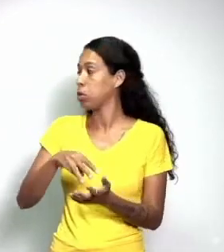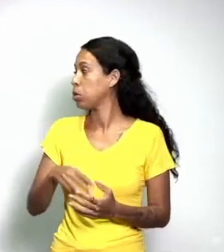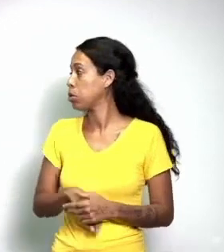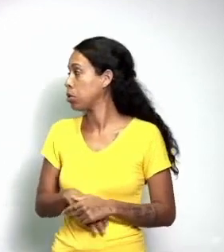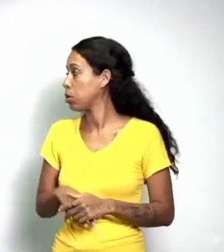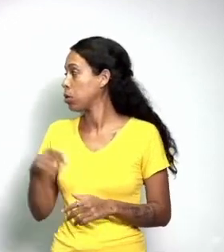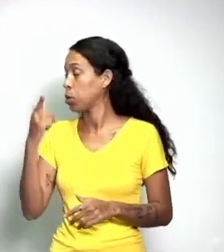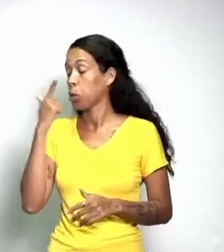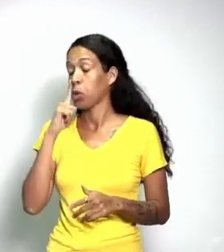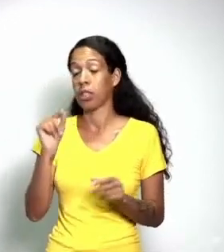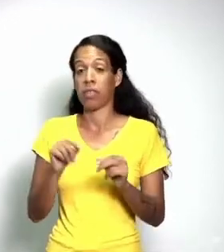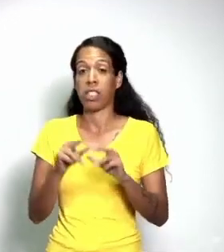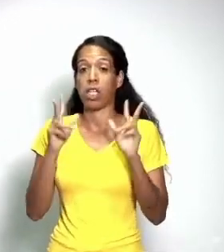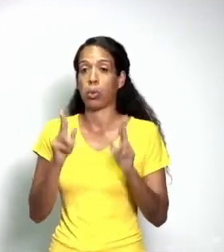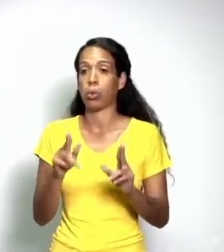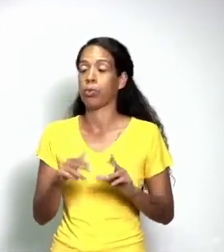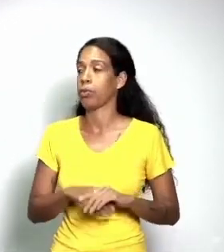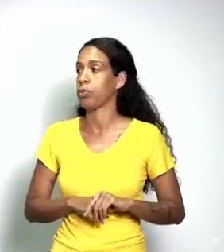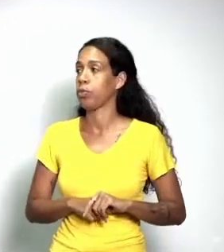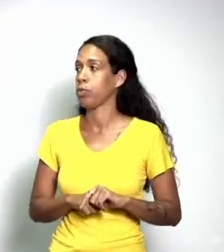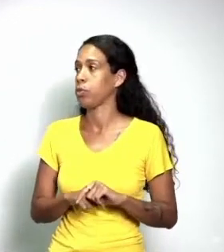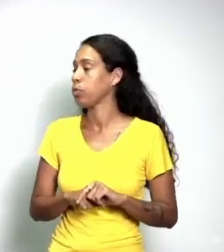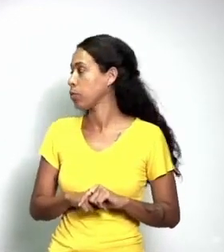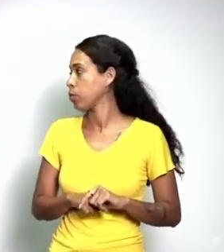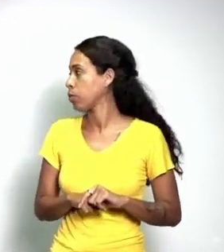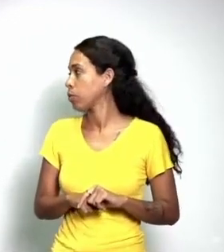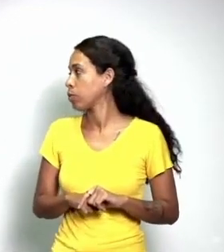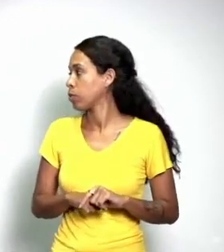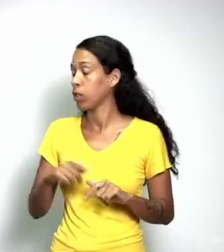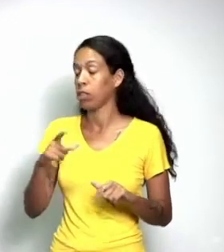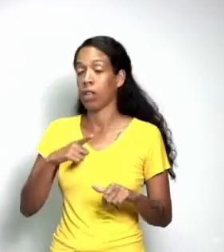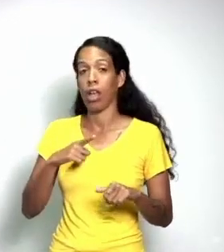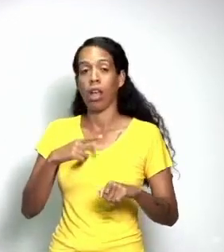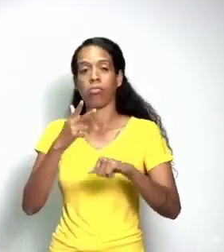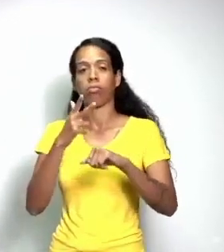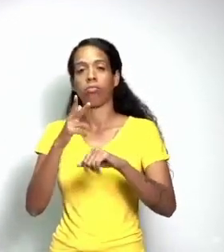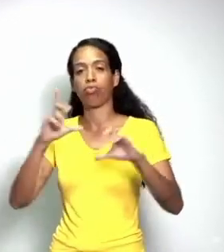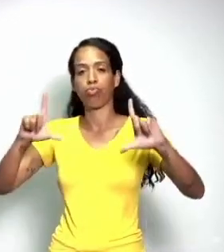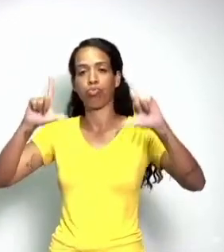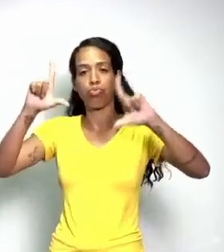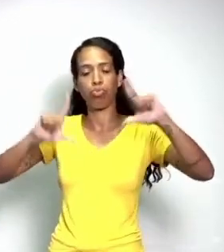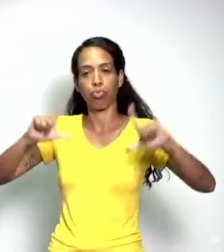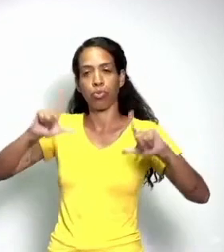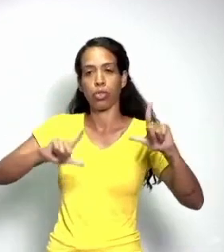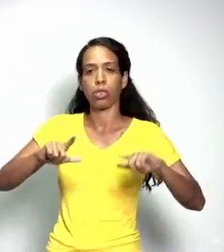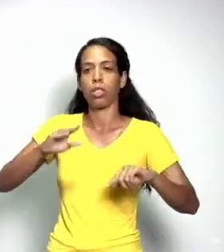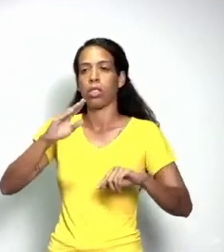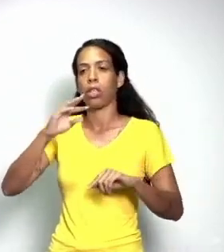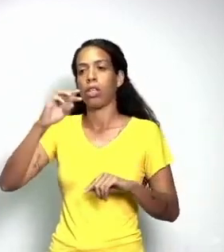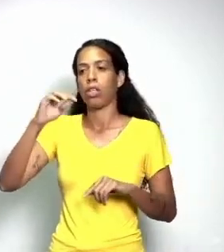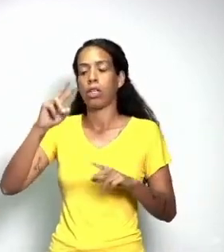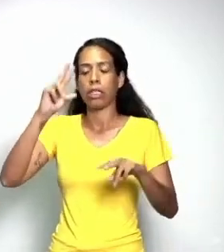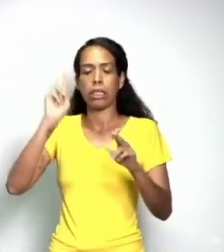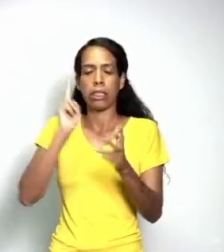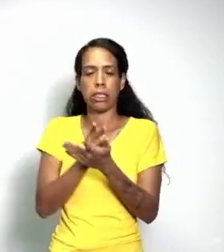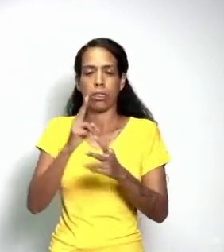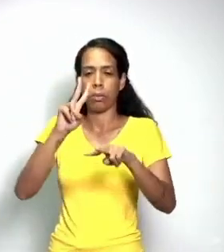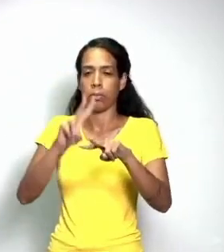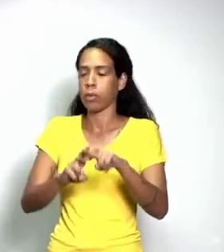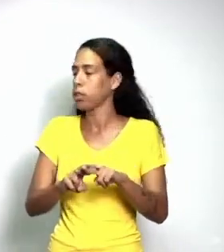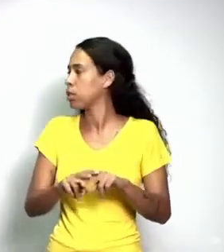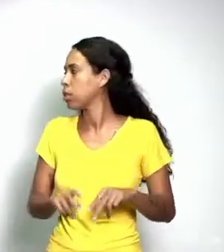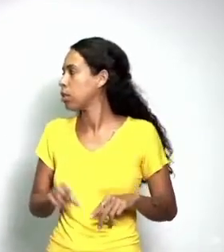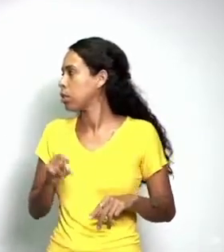consegue fazer igual. Mas é um tripé que vai lidar com o monitor, com o receptor, o motor de foco sempre preso,